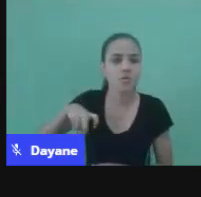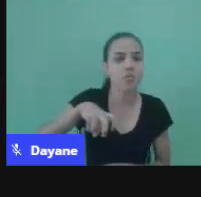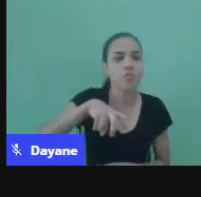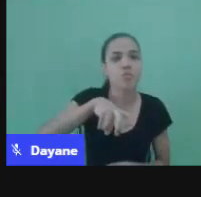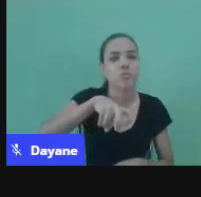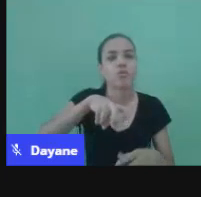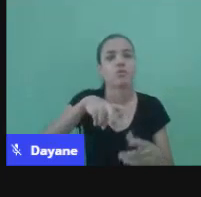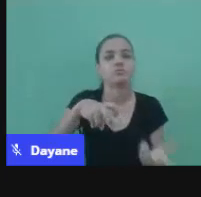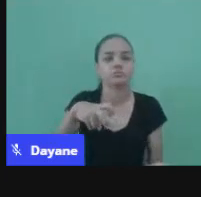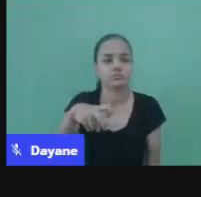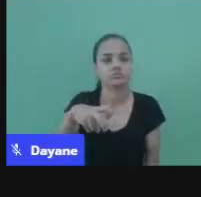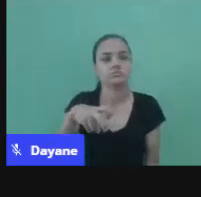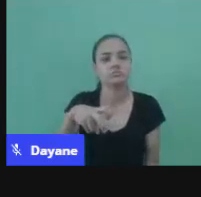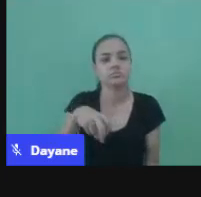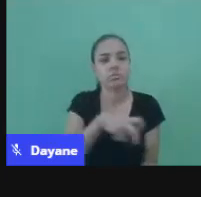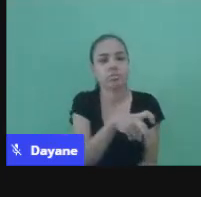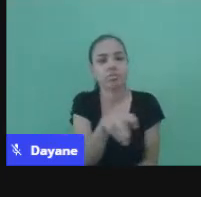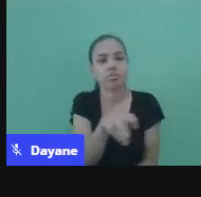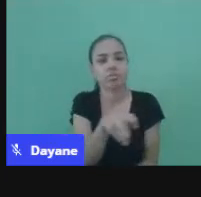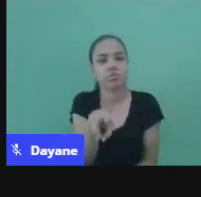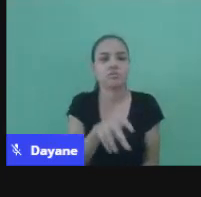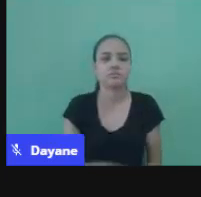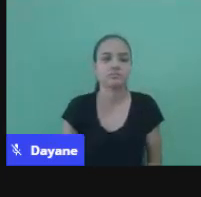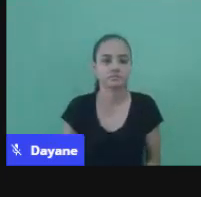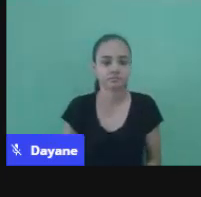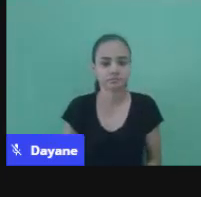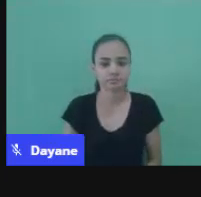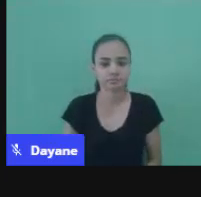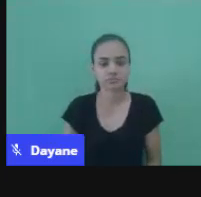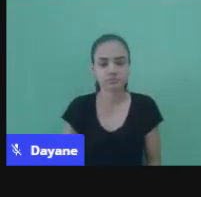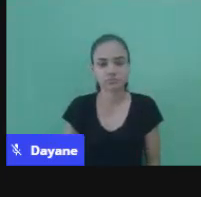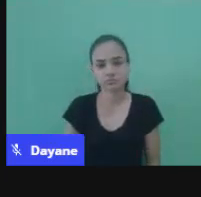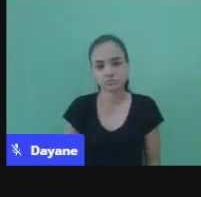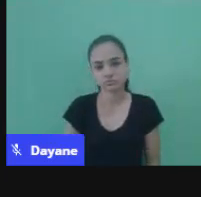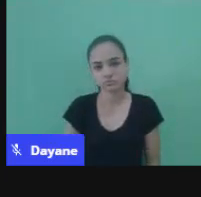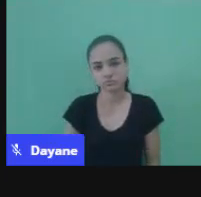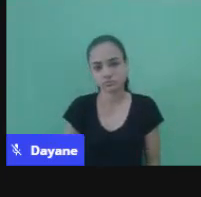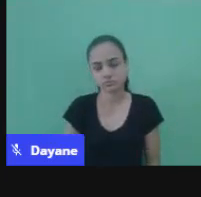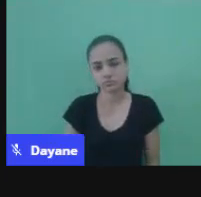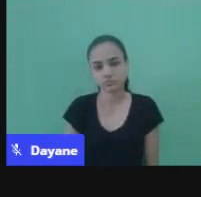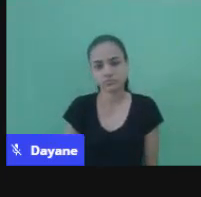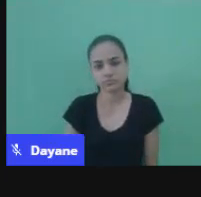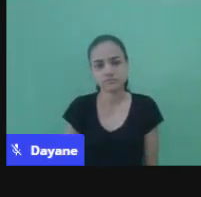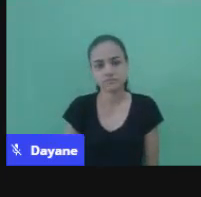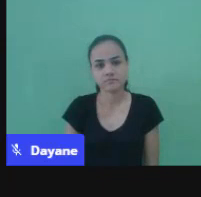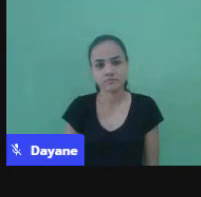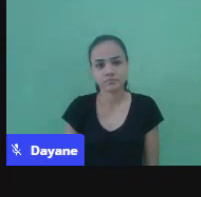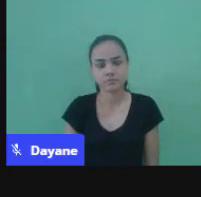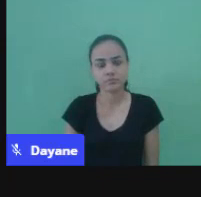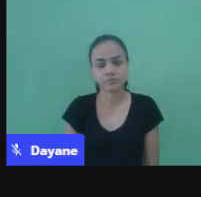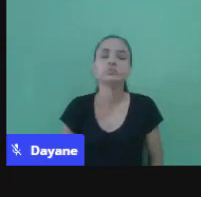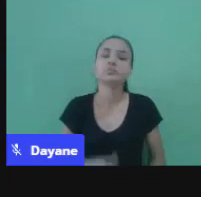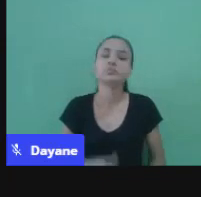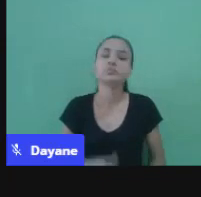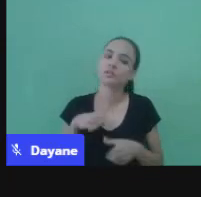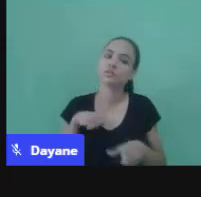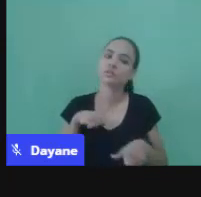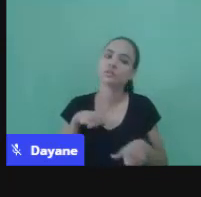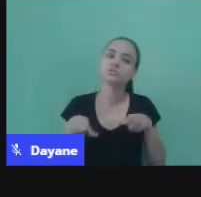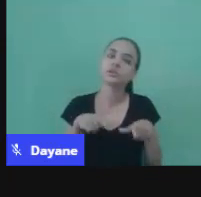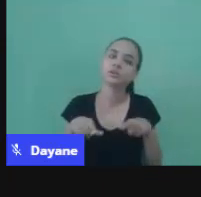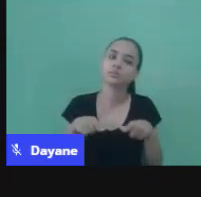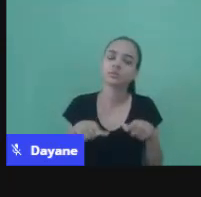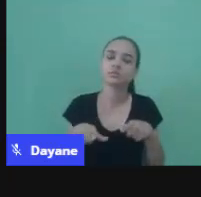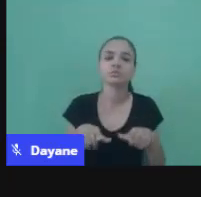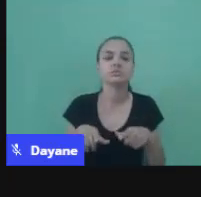que o trabalho é importante para a gente também de trabalhar com a comunidade, né? E todo o trabalho